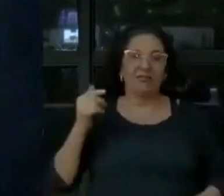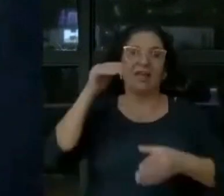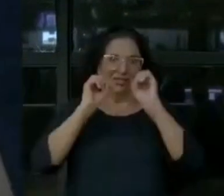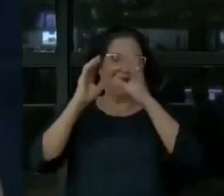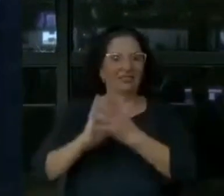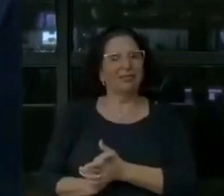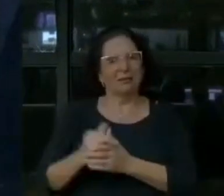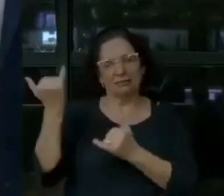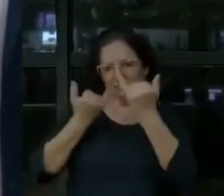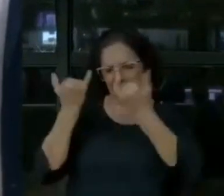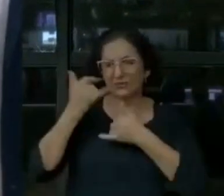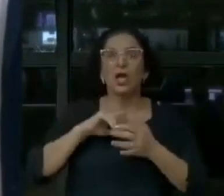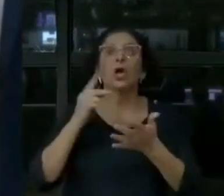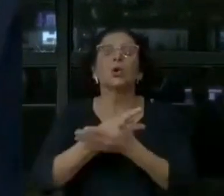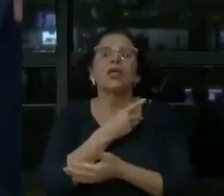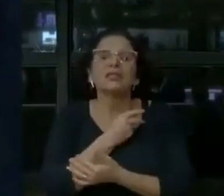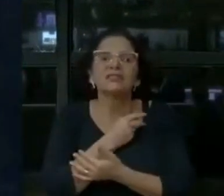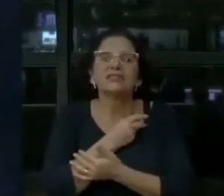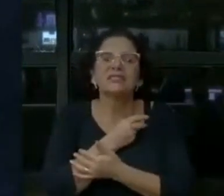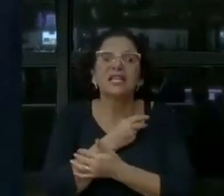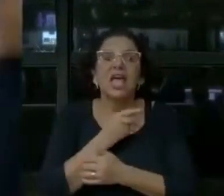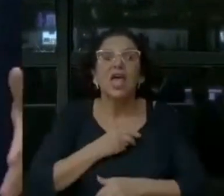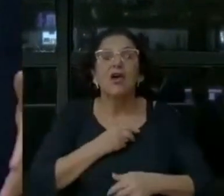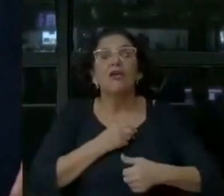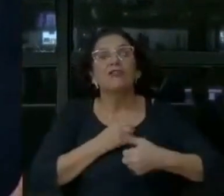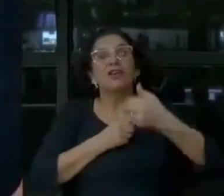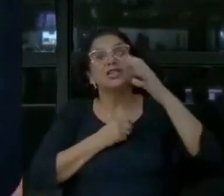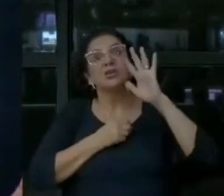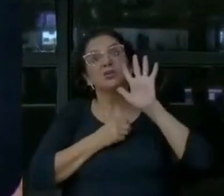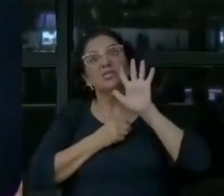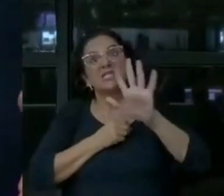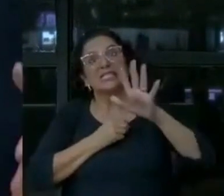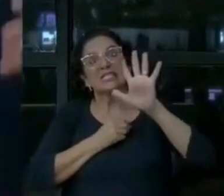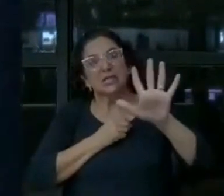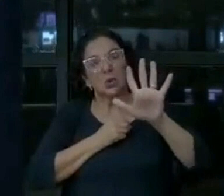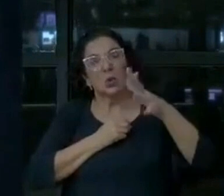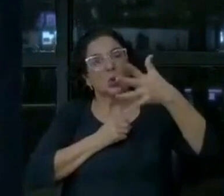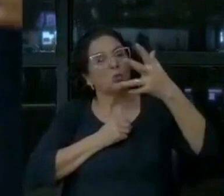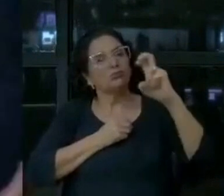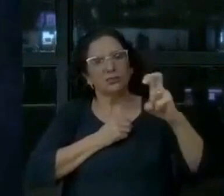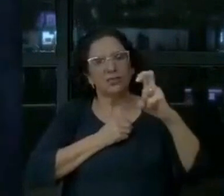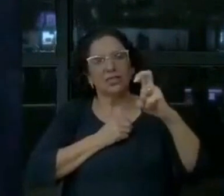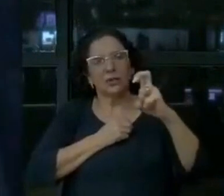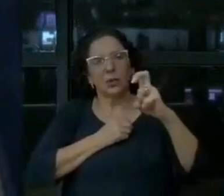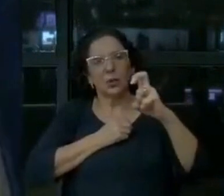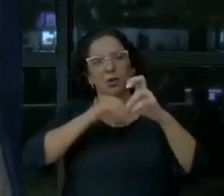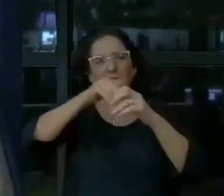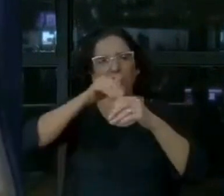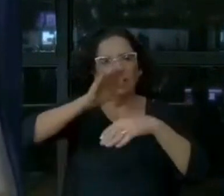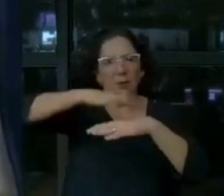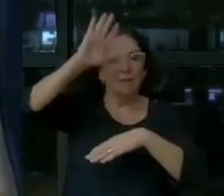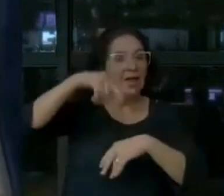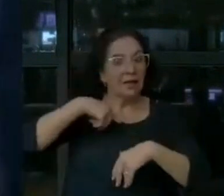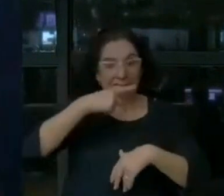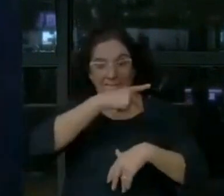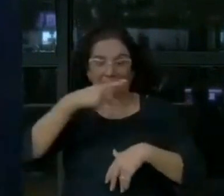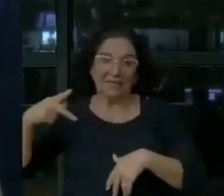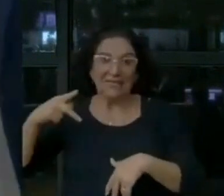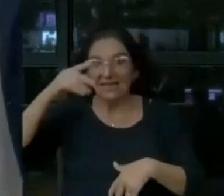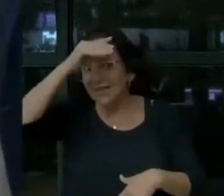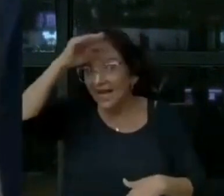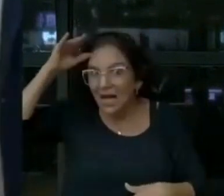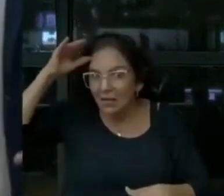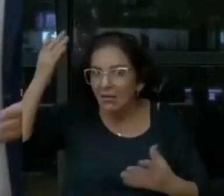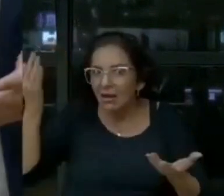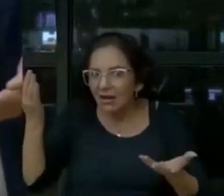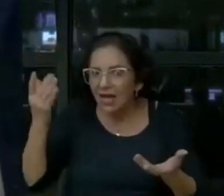eleições, o que acontece? Eu fico entre os 5 mais bem votados e viro presidente da Câmara Municipal. Gente,